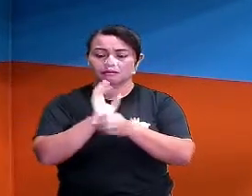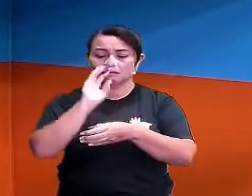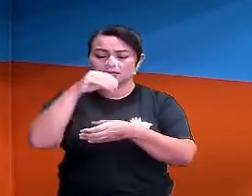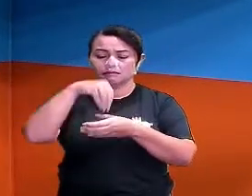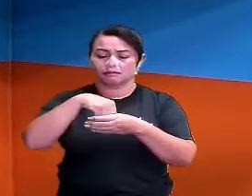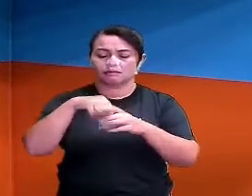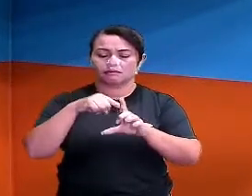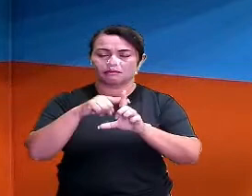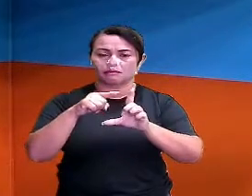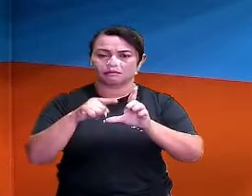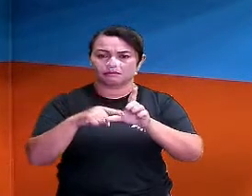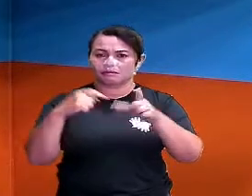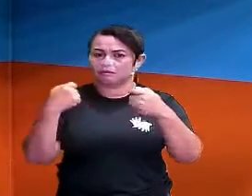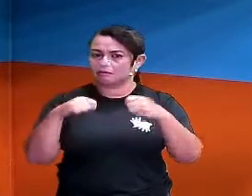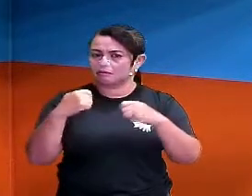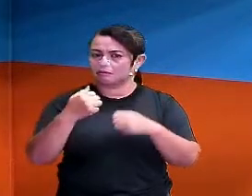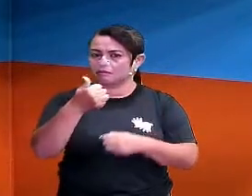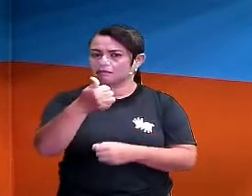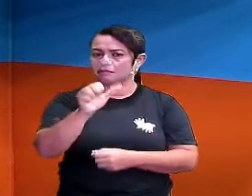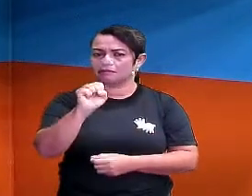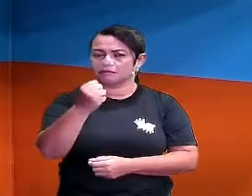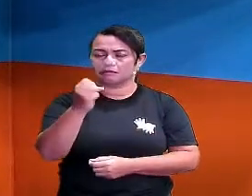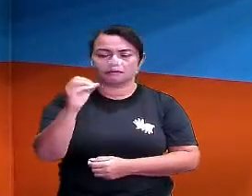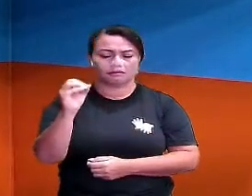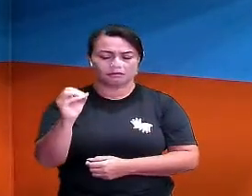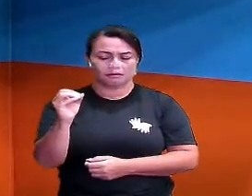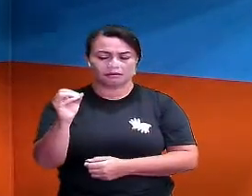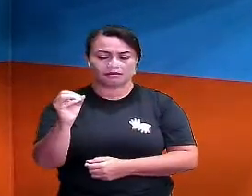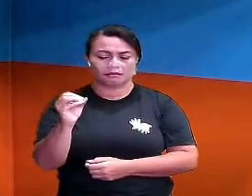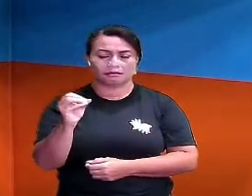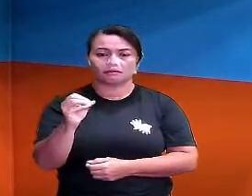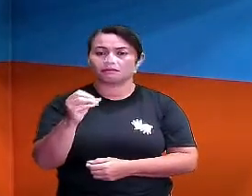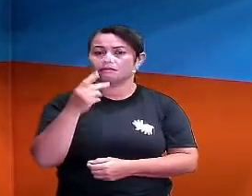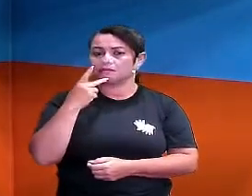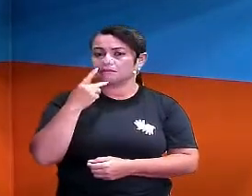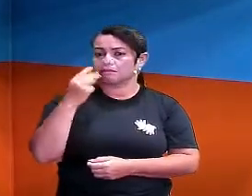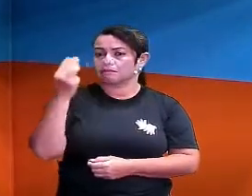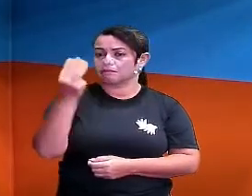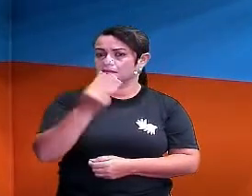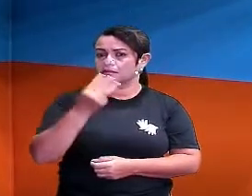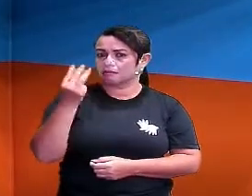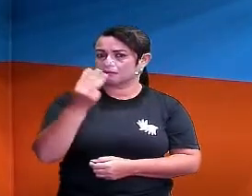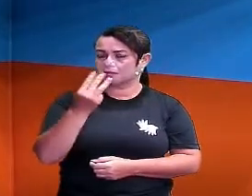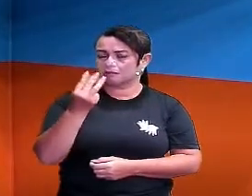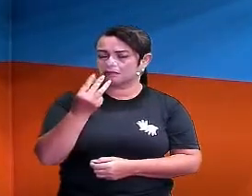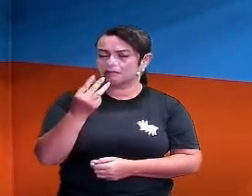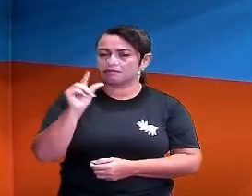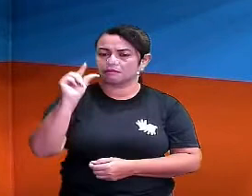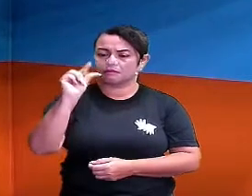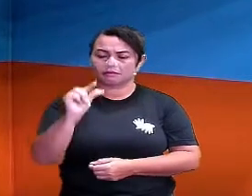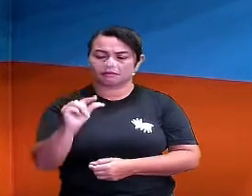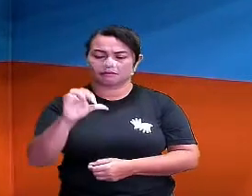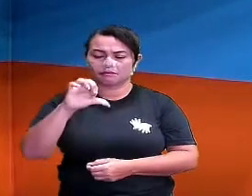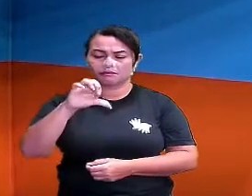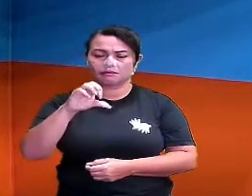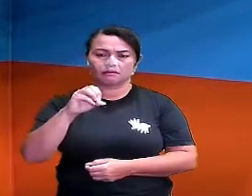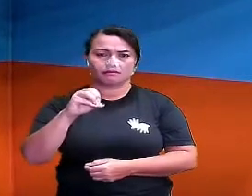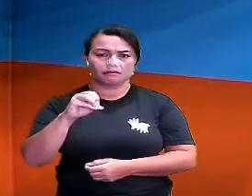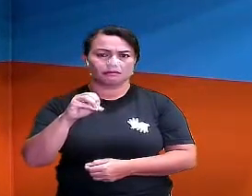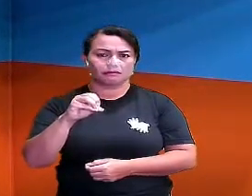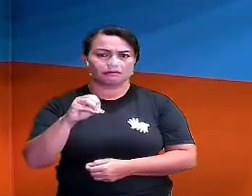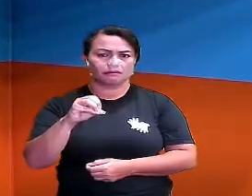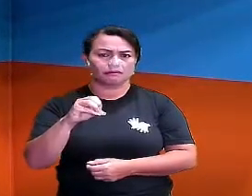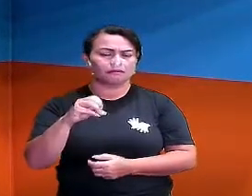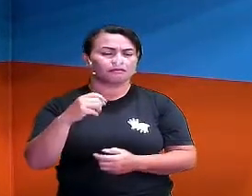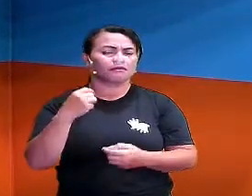triângulo tem que dar 180. Então, se ele está dizendo aqui que os 3 são menores que 90 graus, precisam ser medidas que